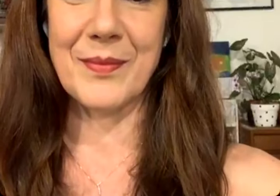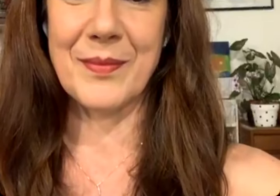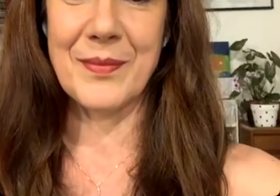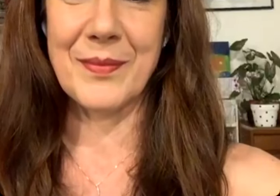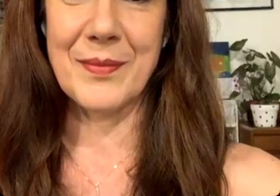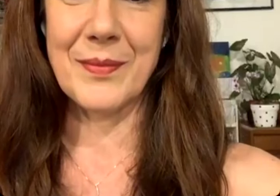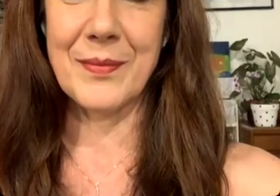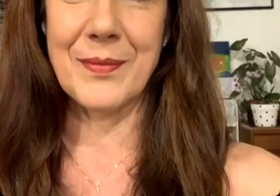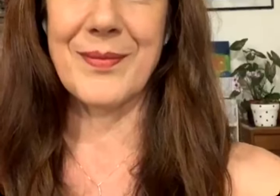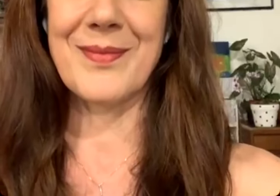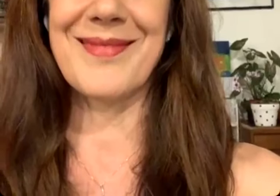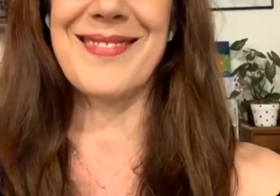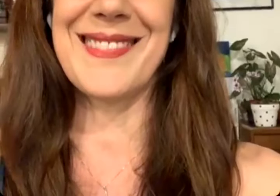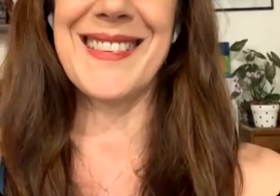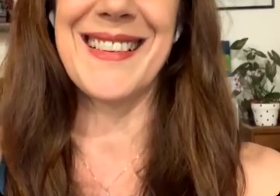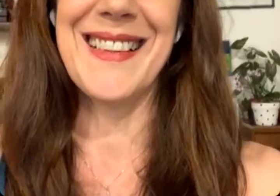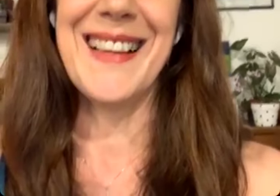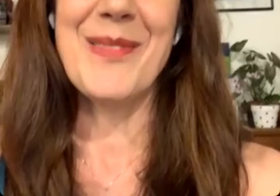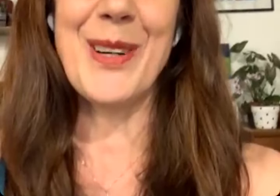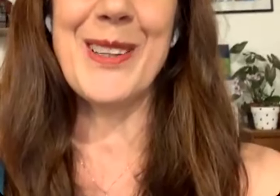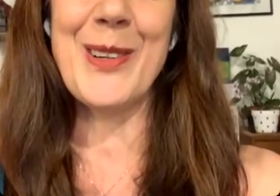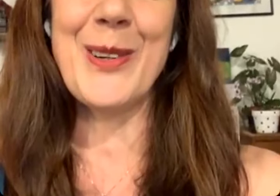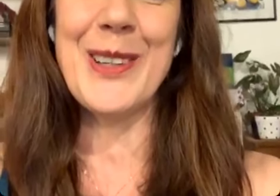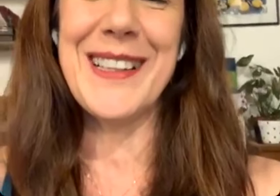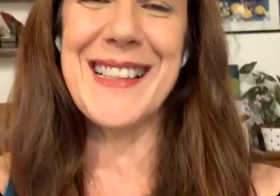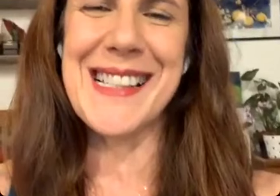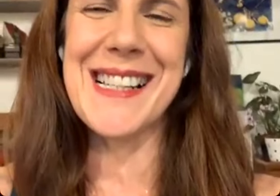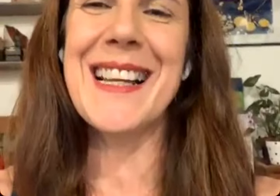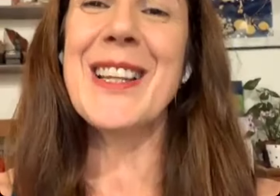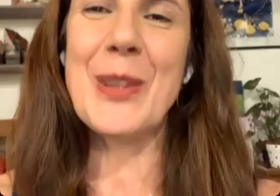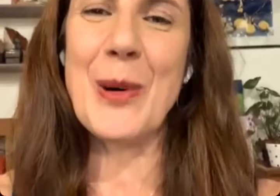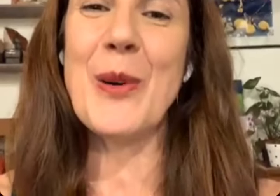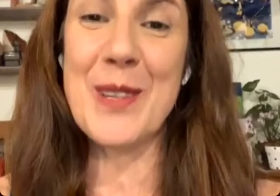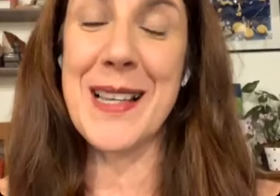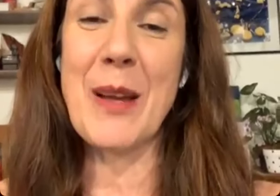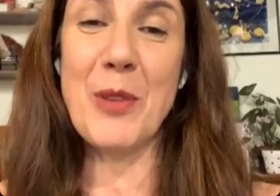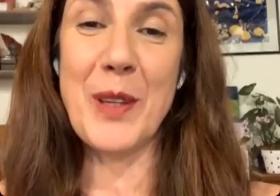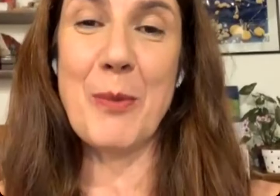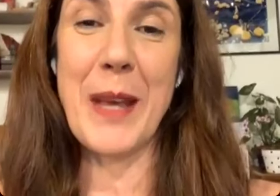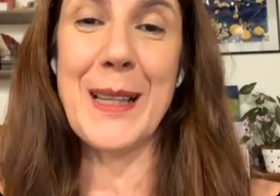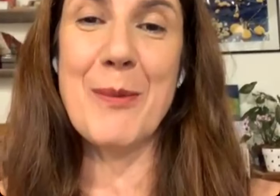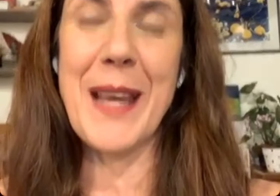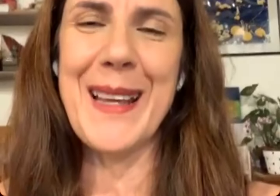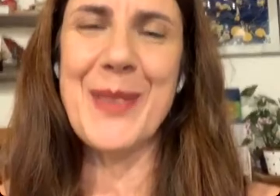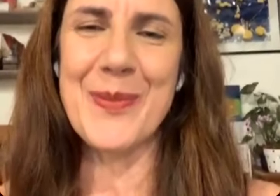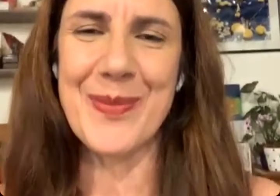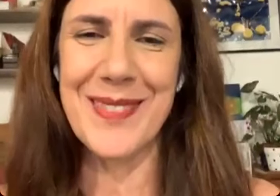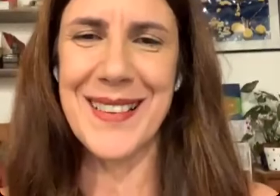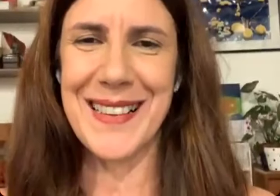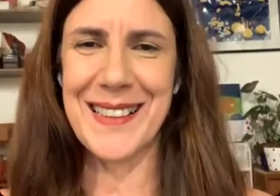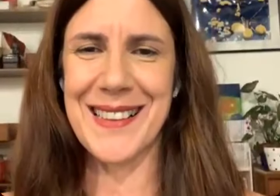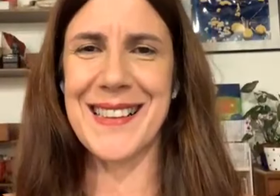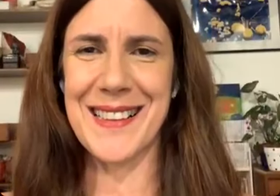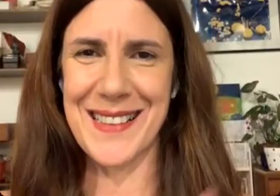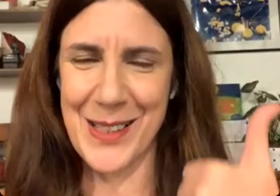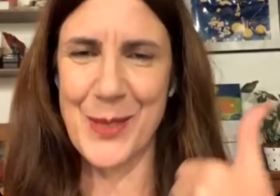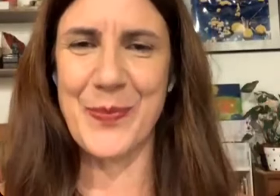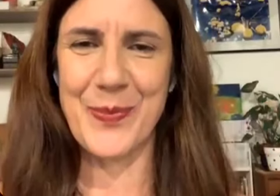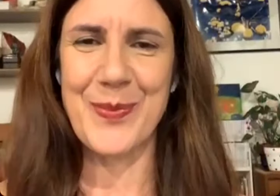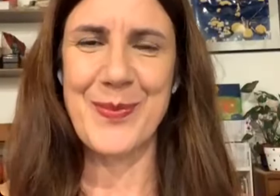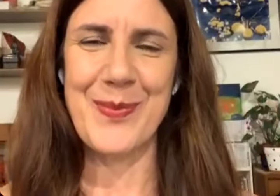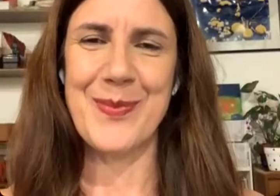Aí, Jussara. Tá me ouvindo? Boa noite. Você tá me ouvindo bem também? Tô te ouvindo,